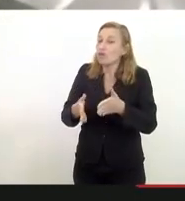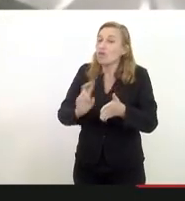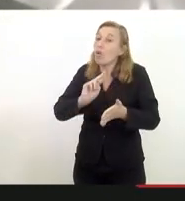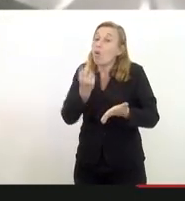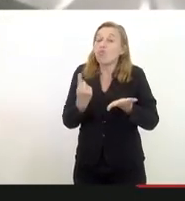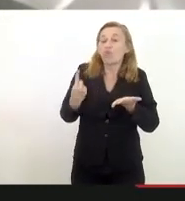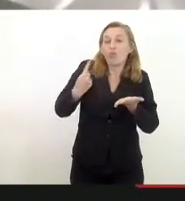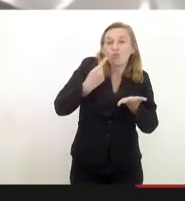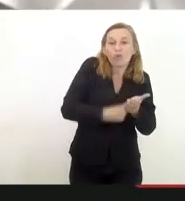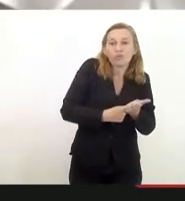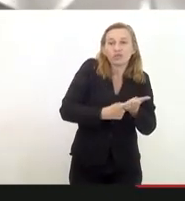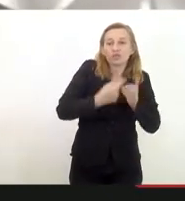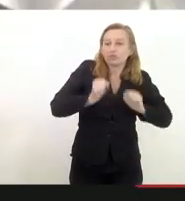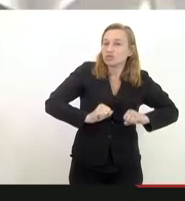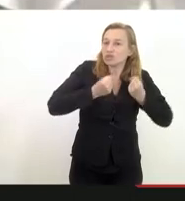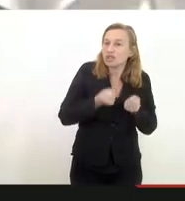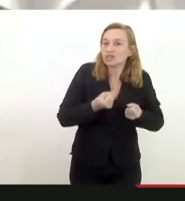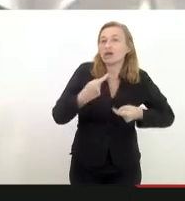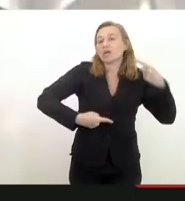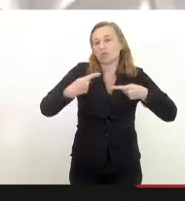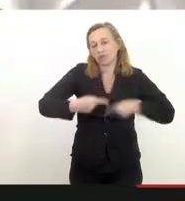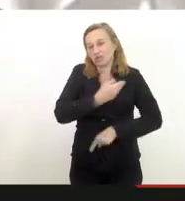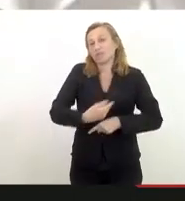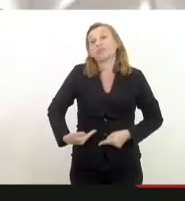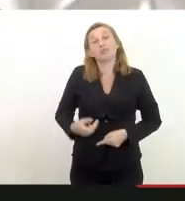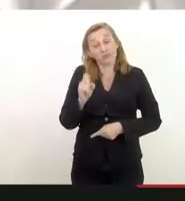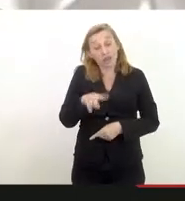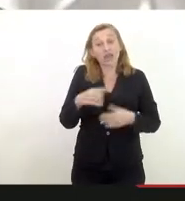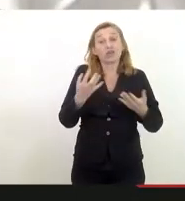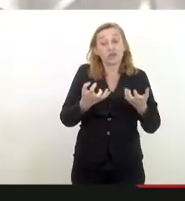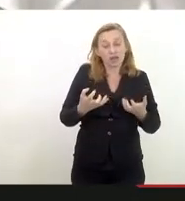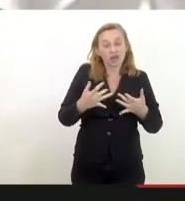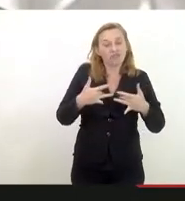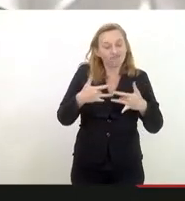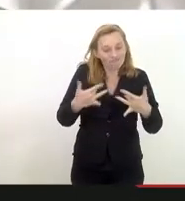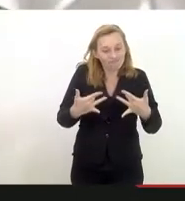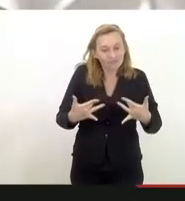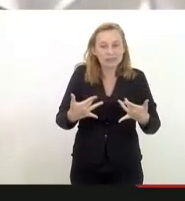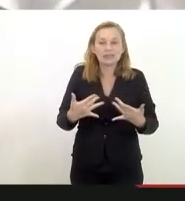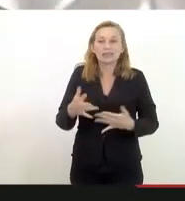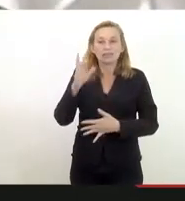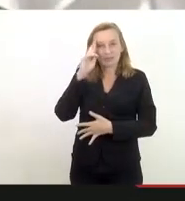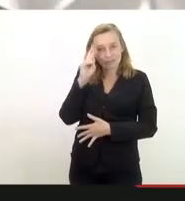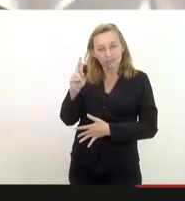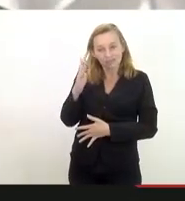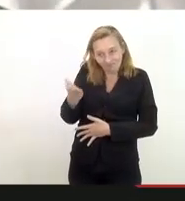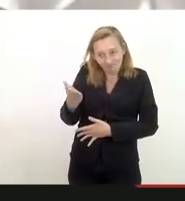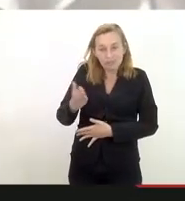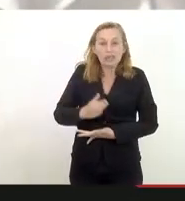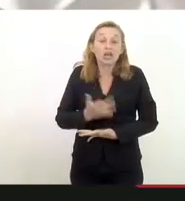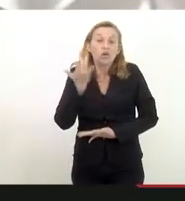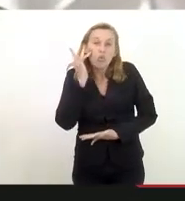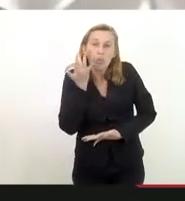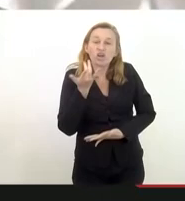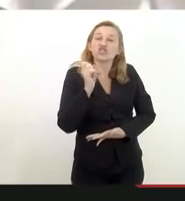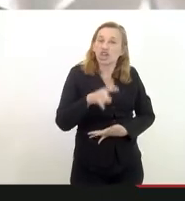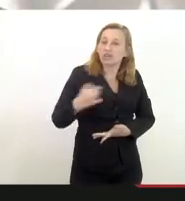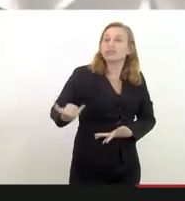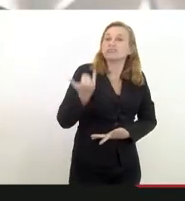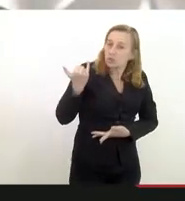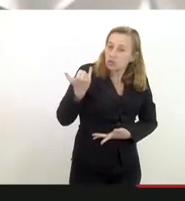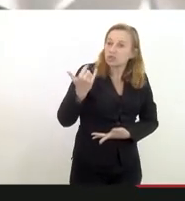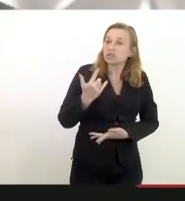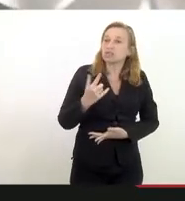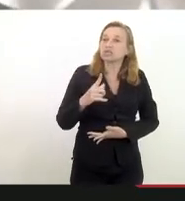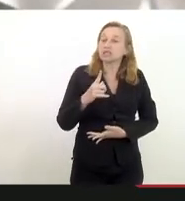do fortalecimento dessa política pública. Então, eu quero me solidarizar com a senhora, né? Eu acho que é importante que a